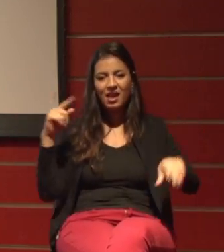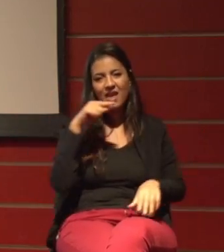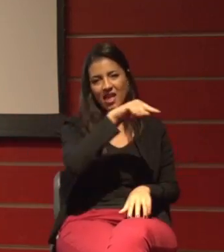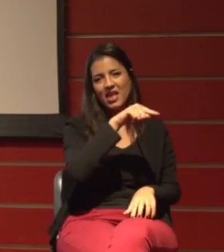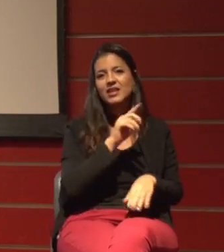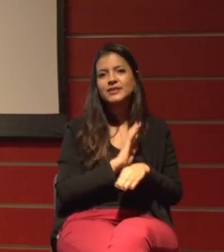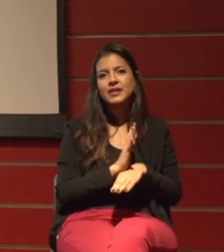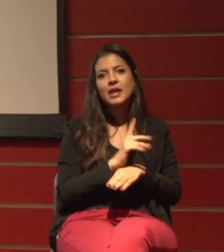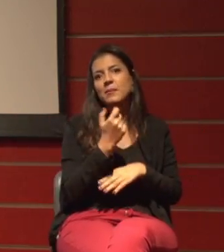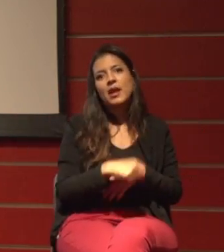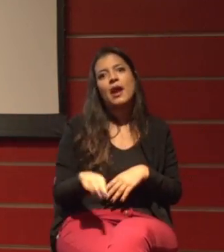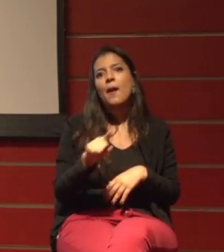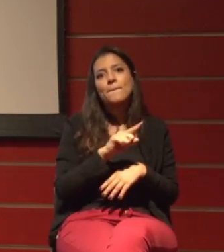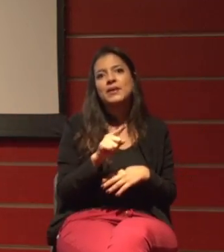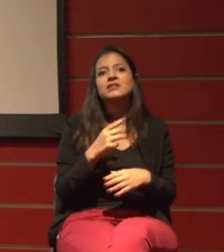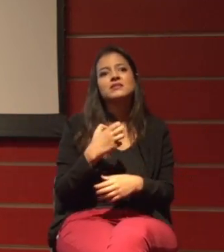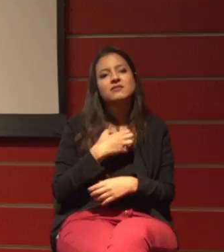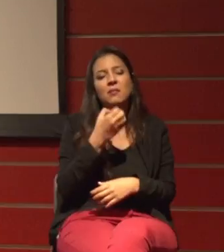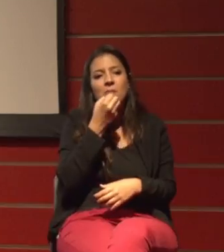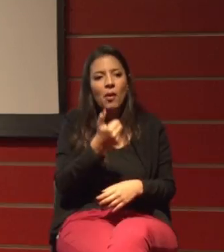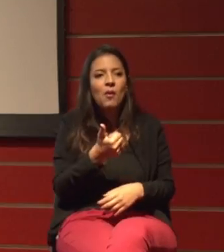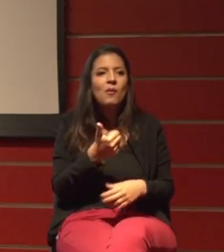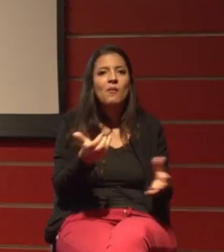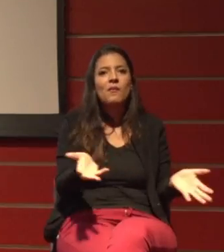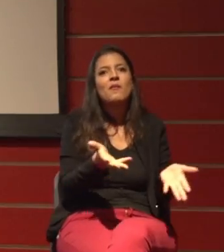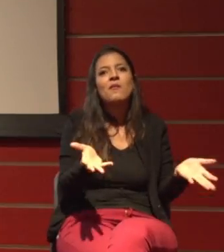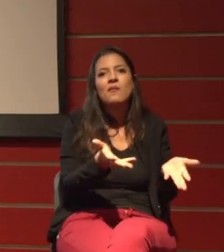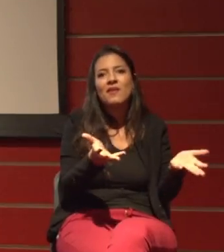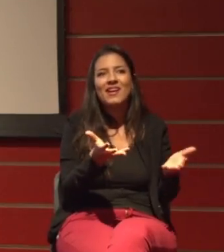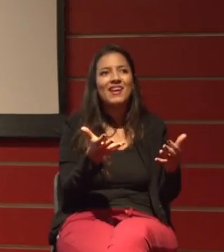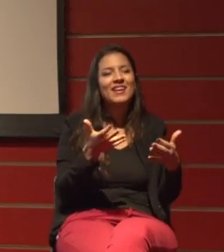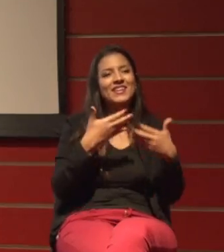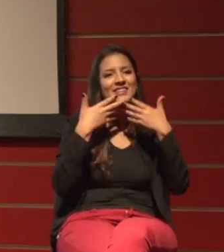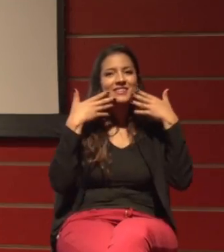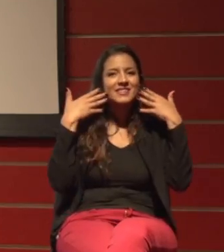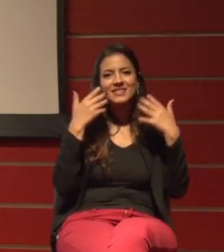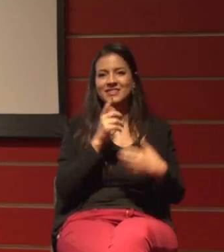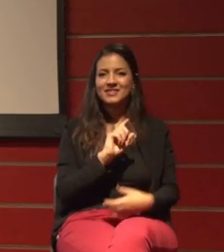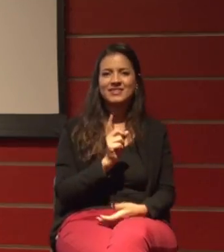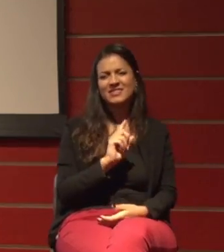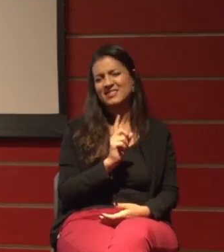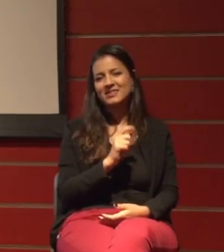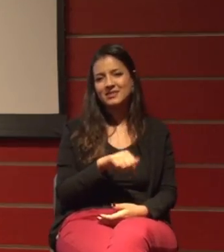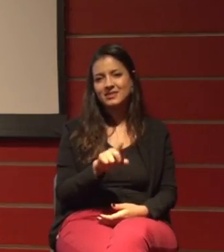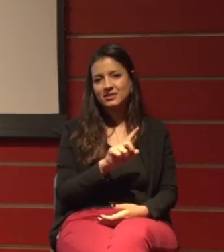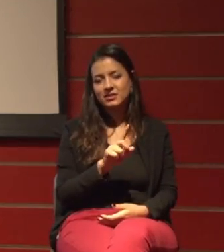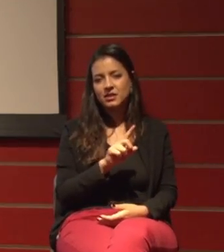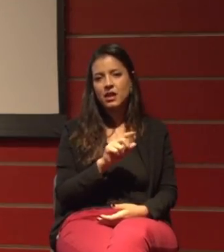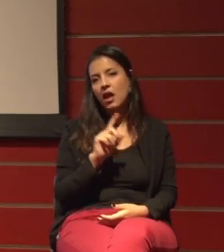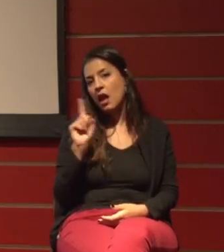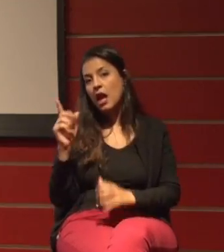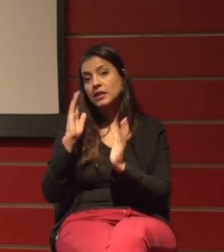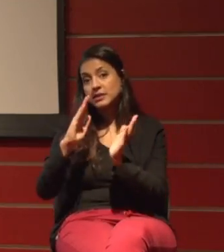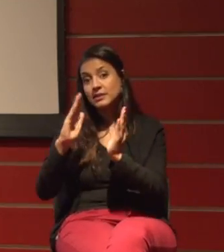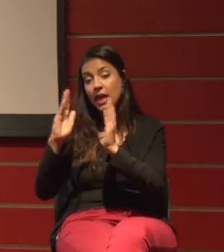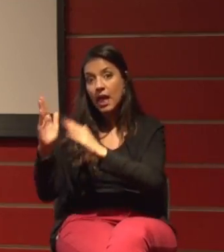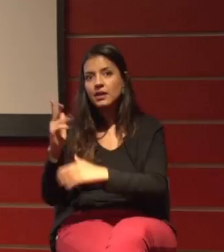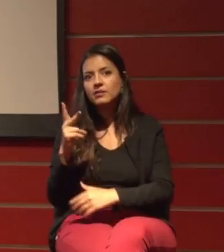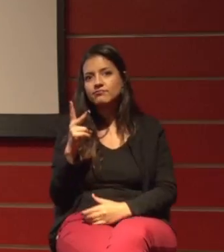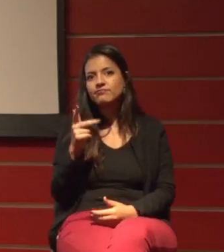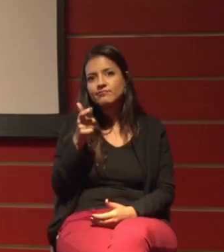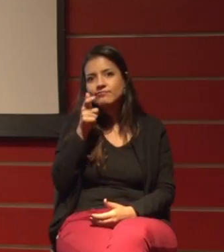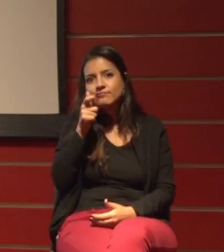ter que entreter de ter que fazer algo né com consumidor com ou seja série meio que viciando o